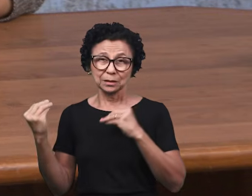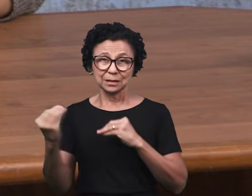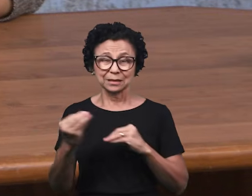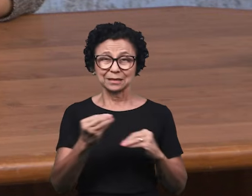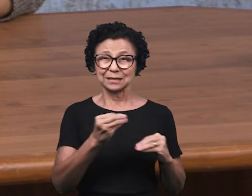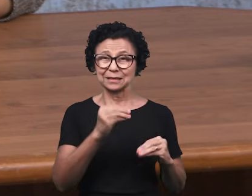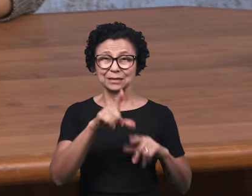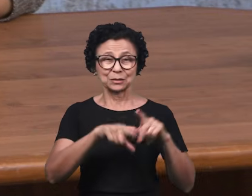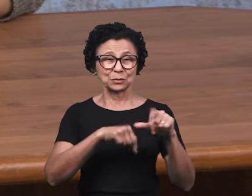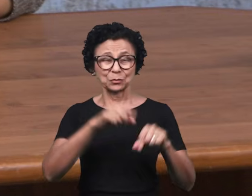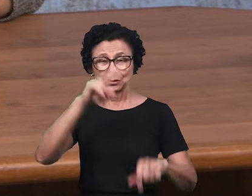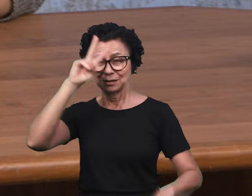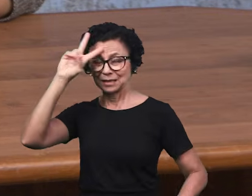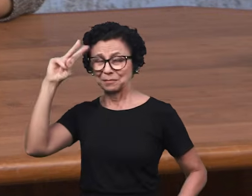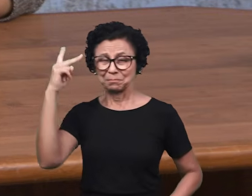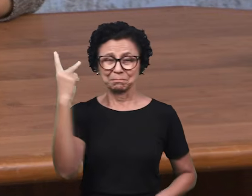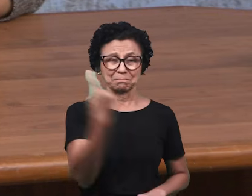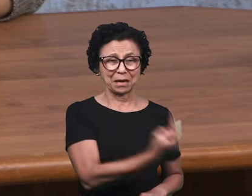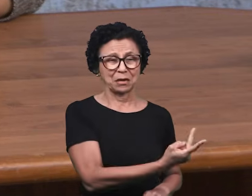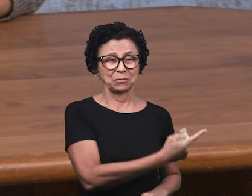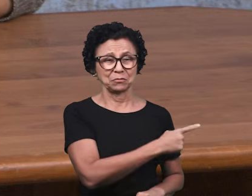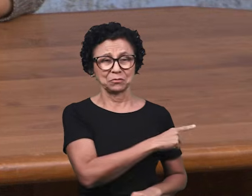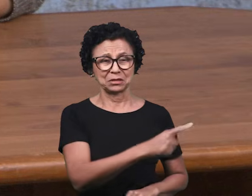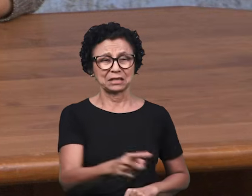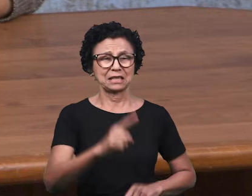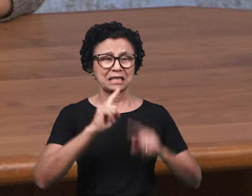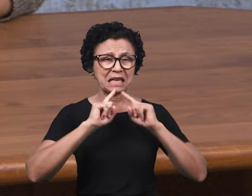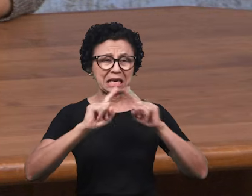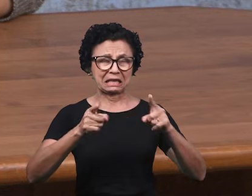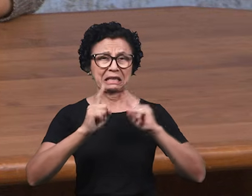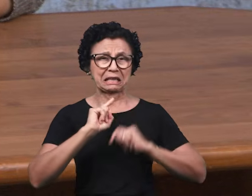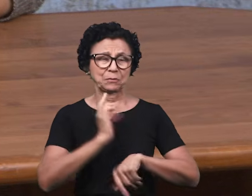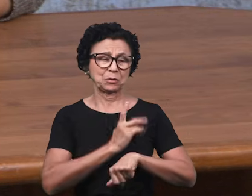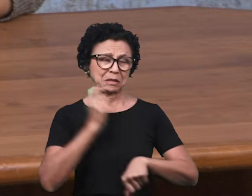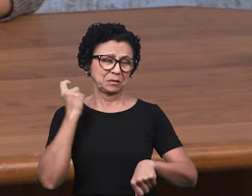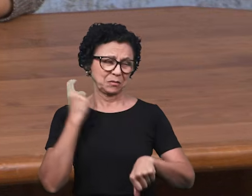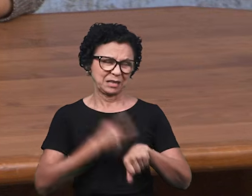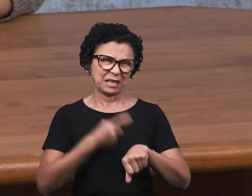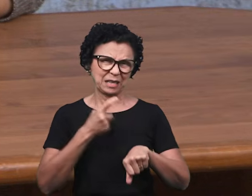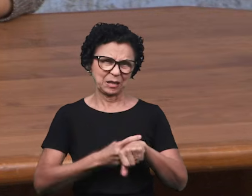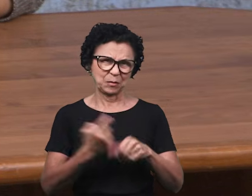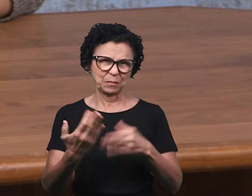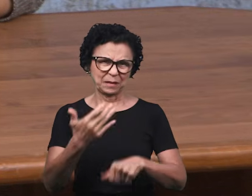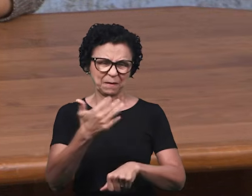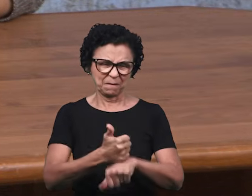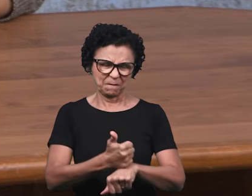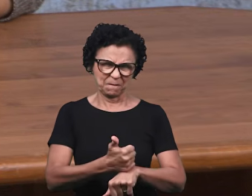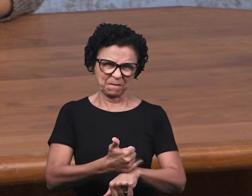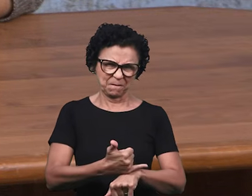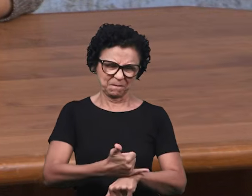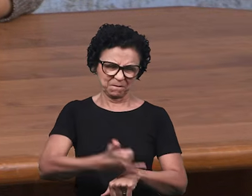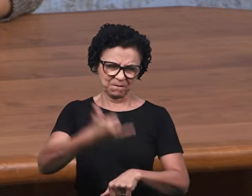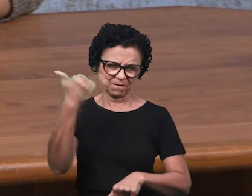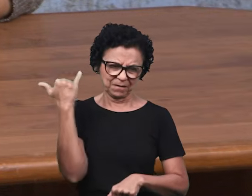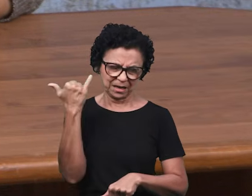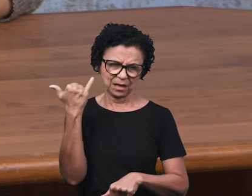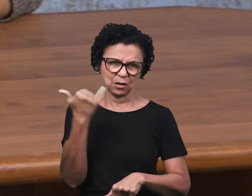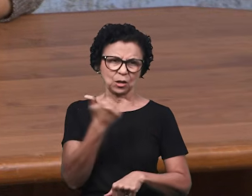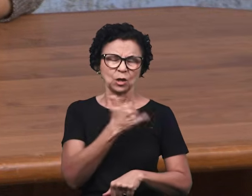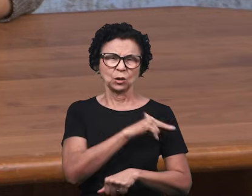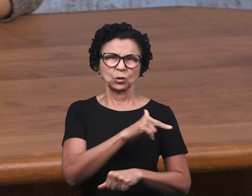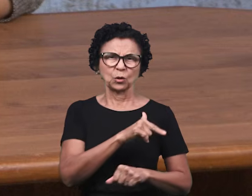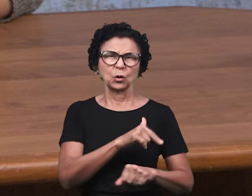e andam murmurando. São duros como bronze e ferro. Todos eles andam